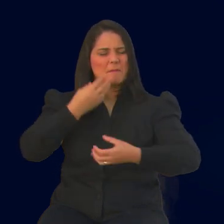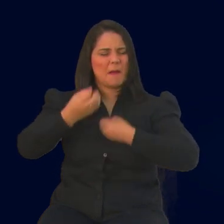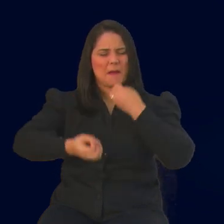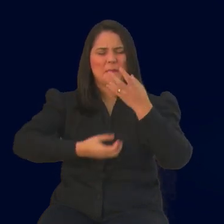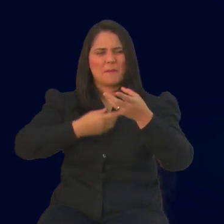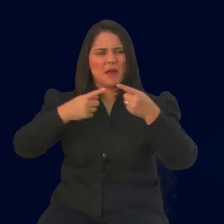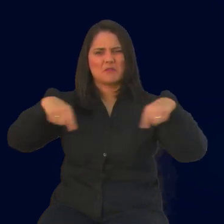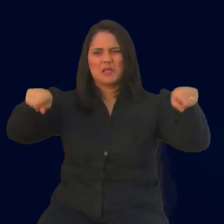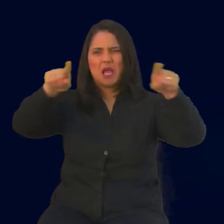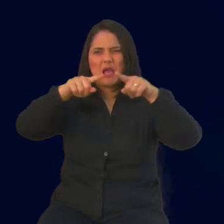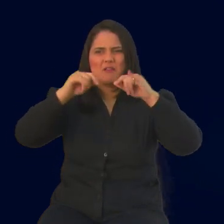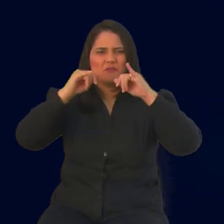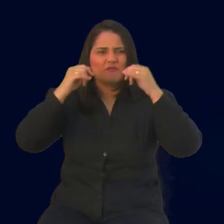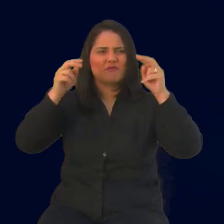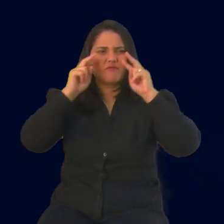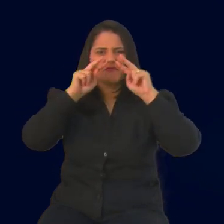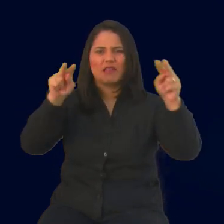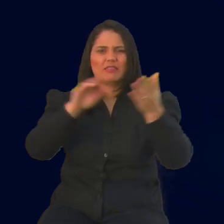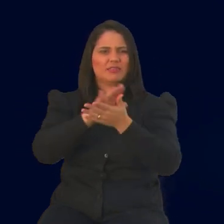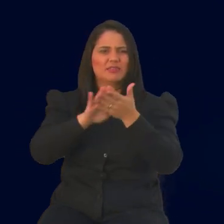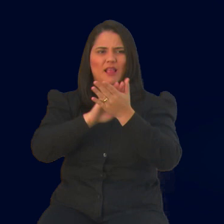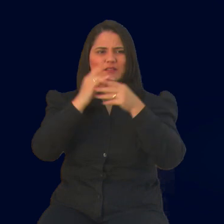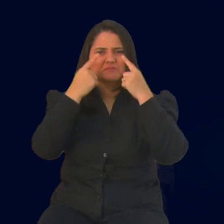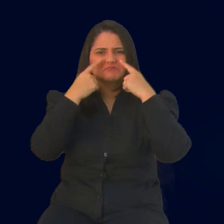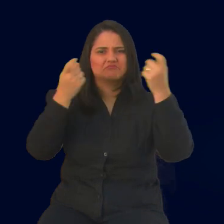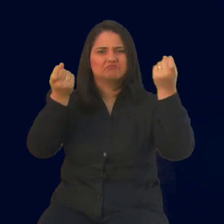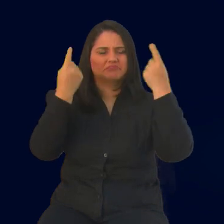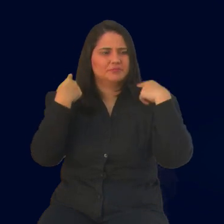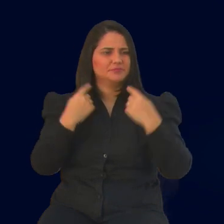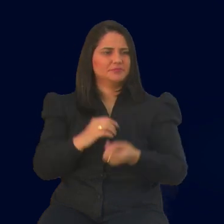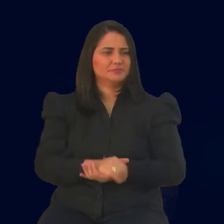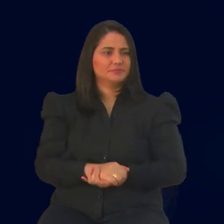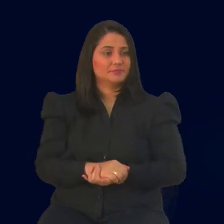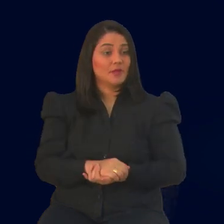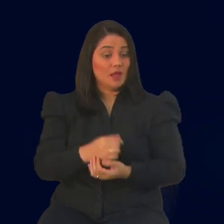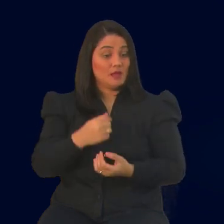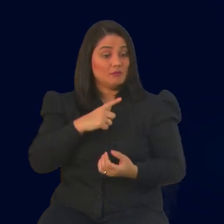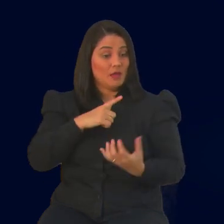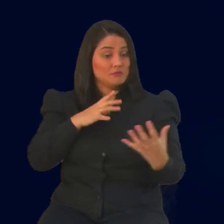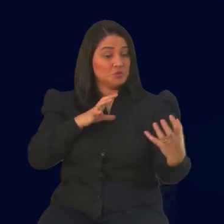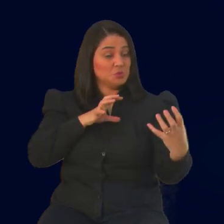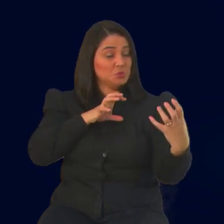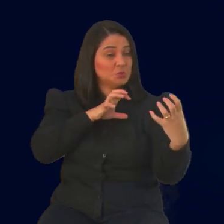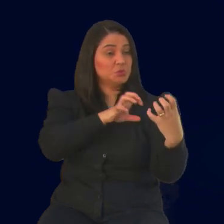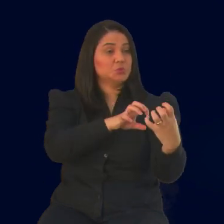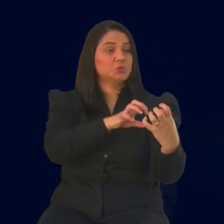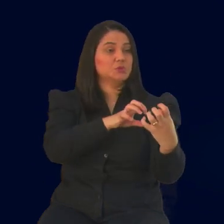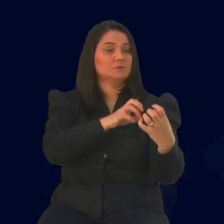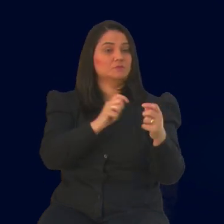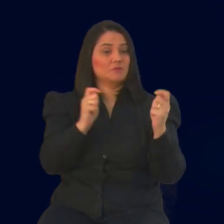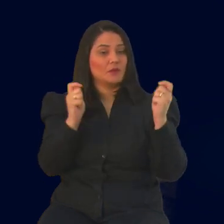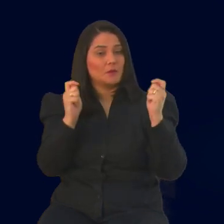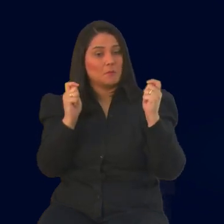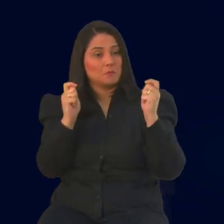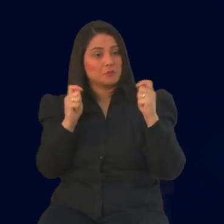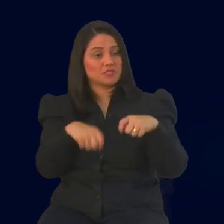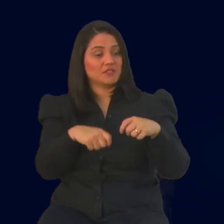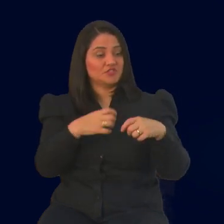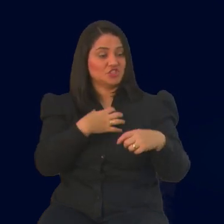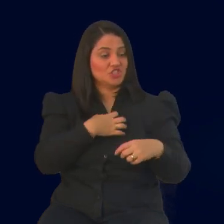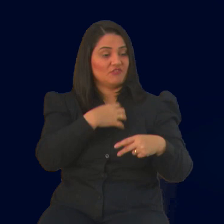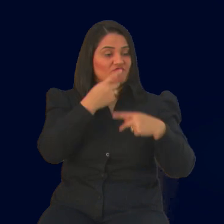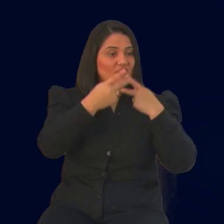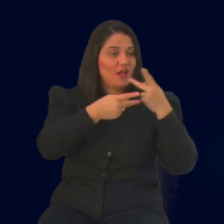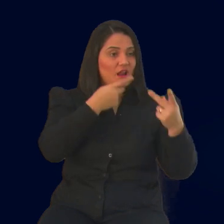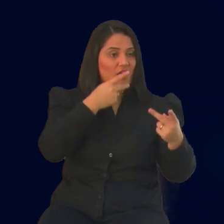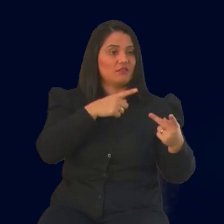fora. E nós, então, agredimos os outros ou com palavras, palavras duras,